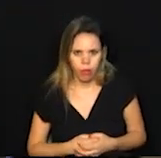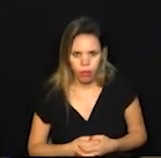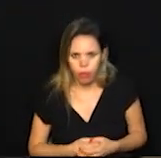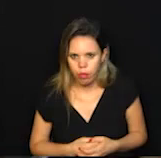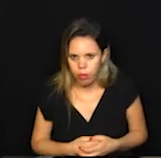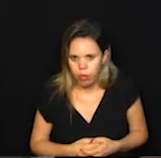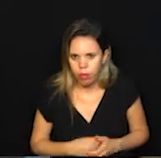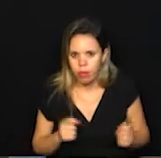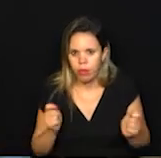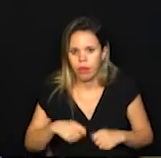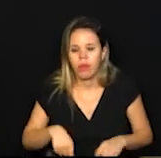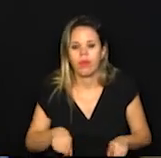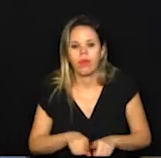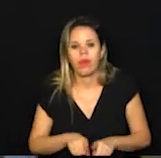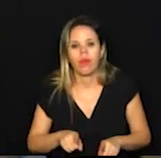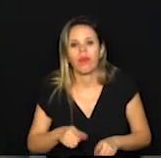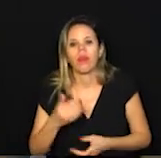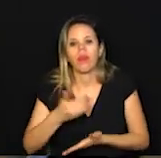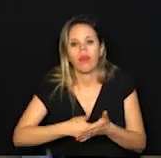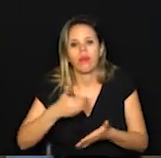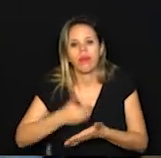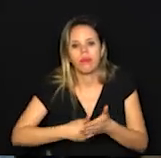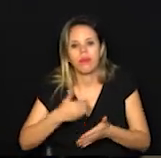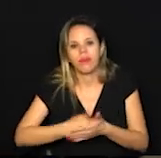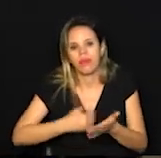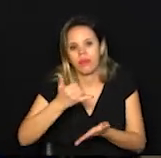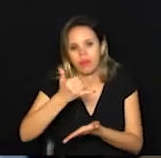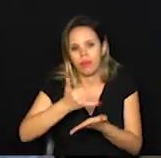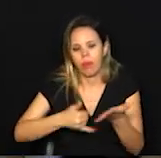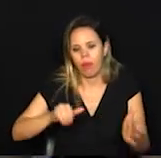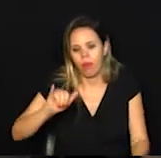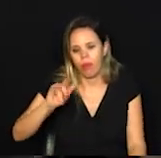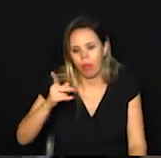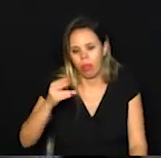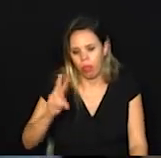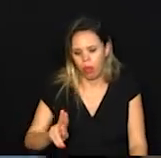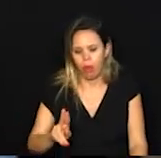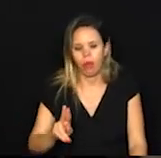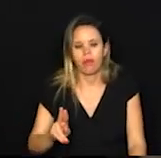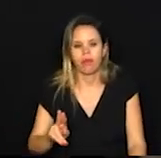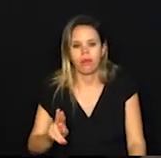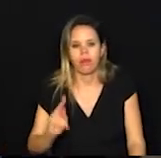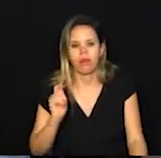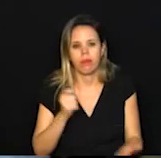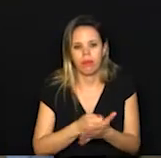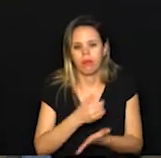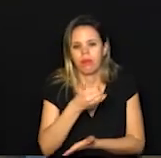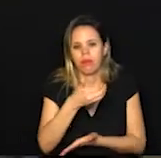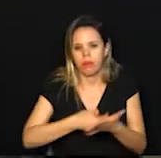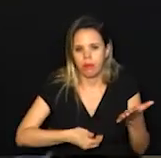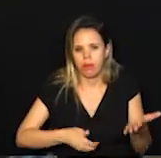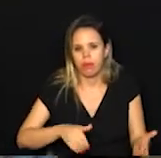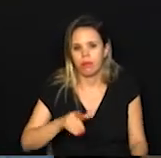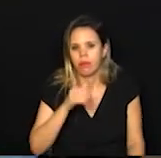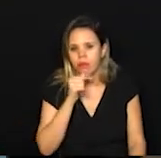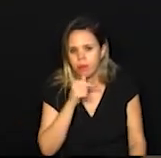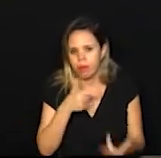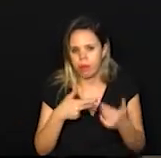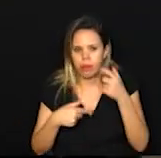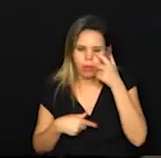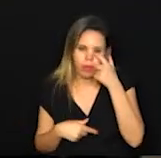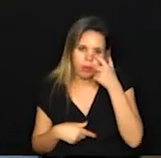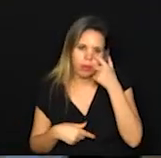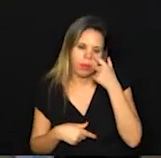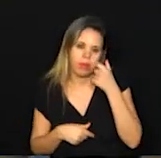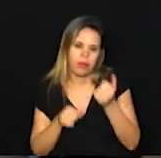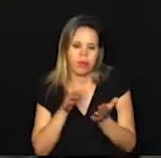a possibilidade de isenção de algumas taxas, como IPTU, isenção de cobrança de taxa de água, isenção de